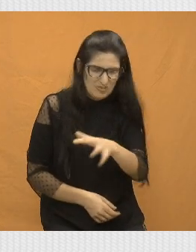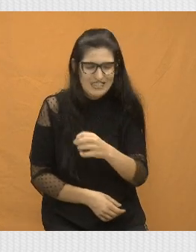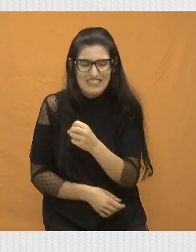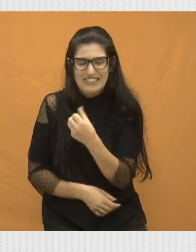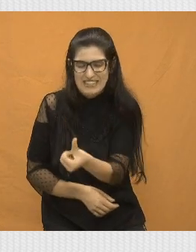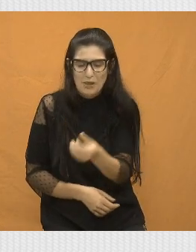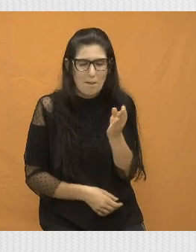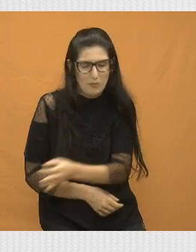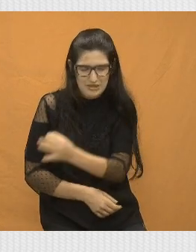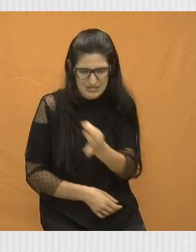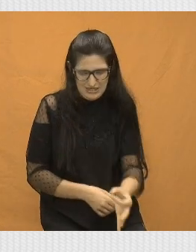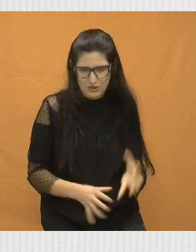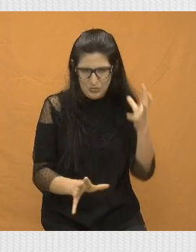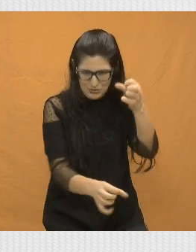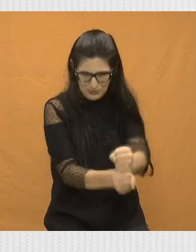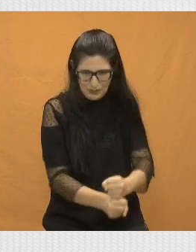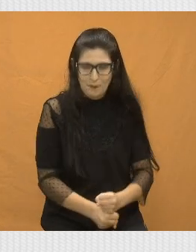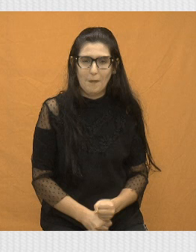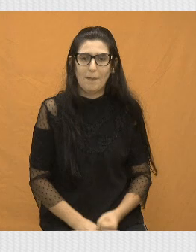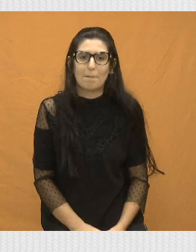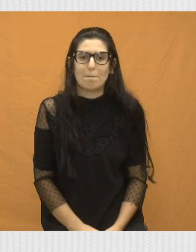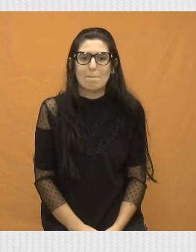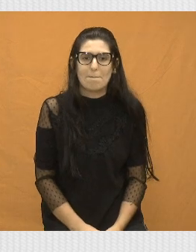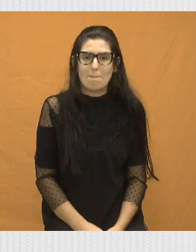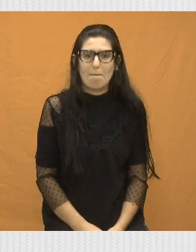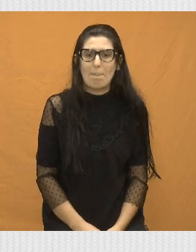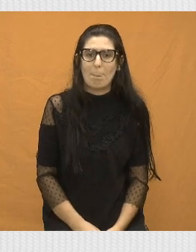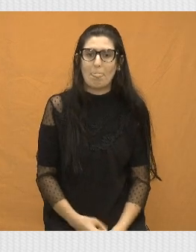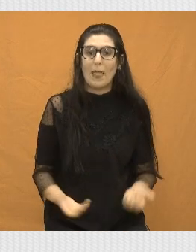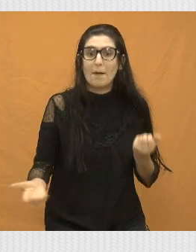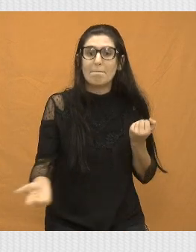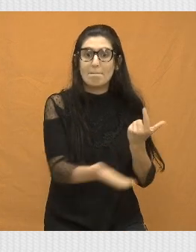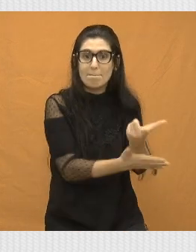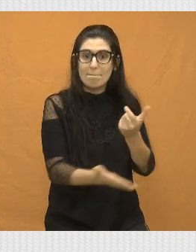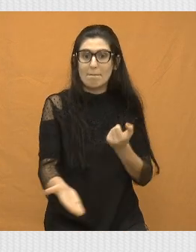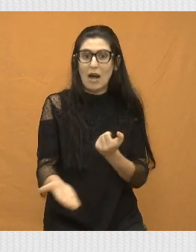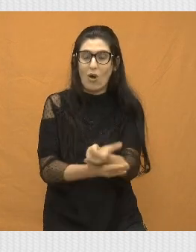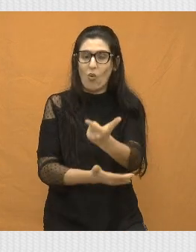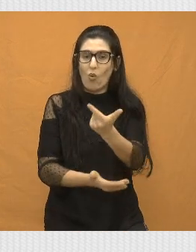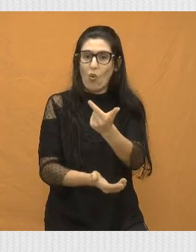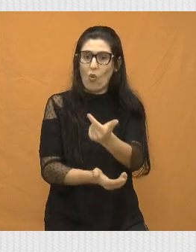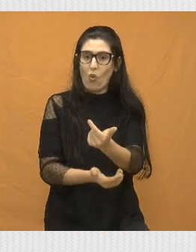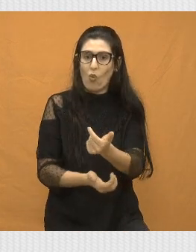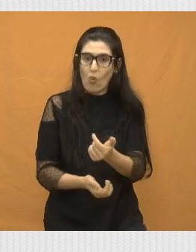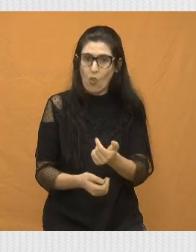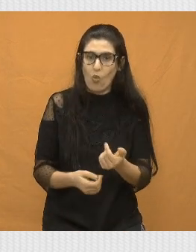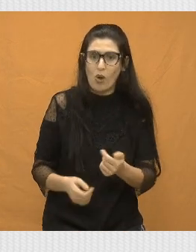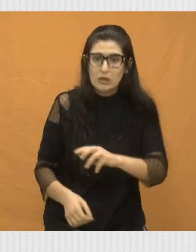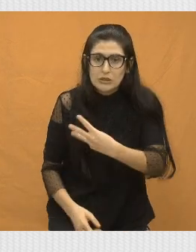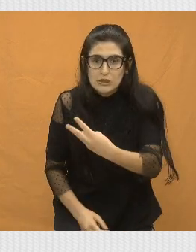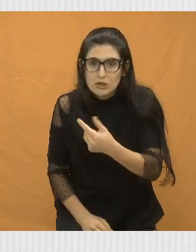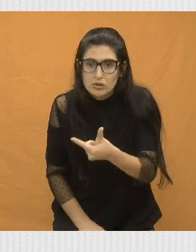6% no total. Investimentos, uma meta orçamentária em